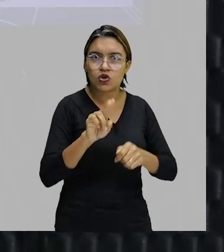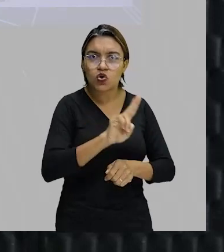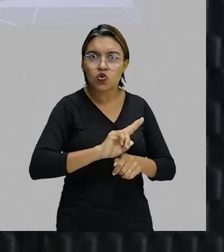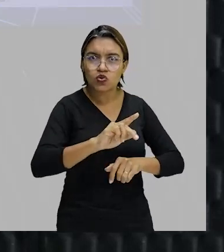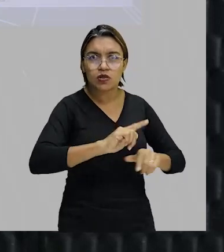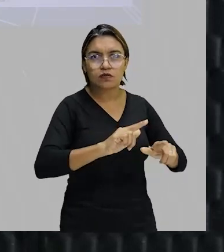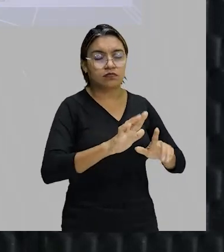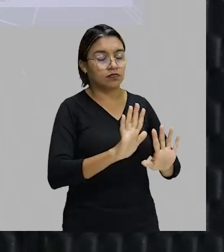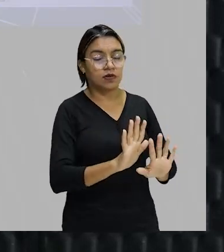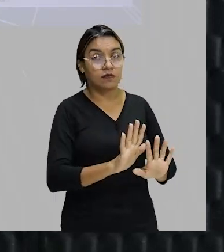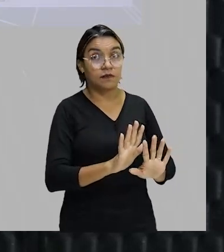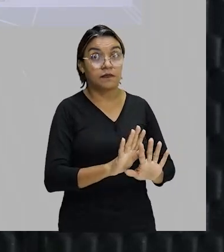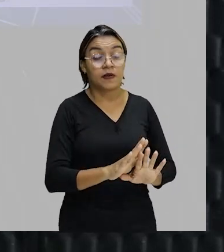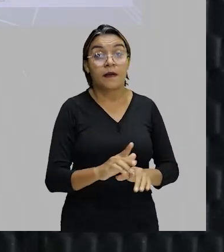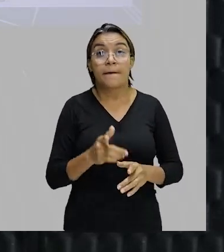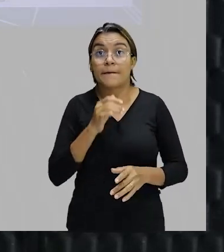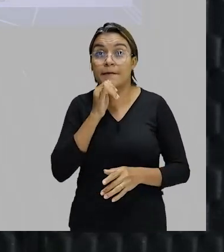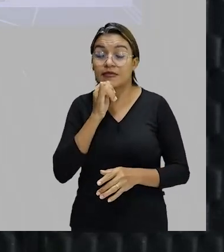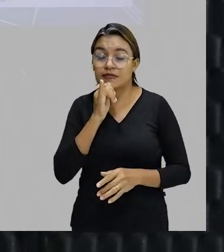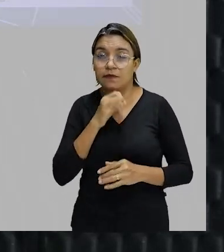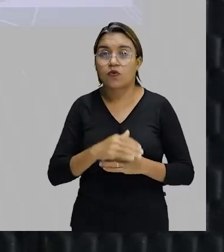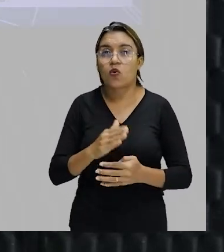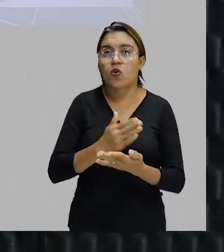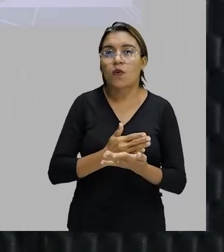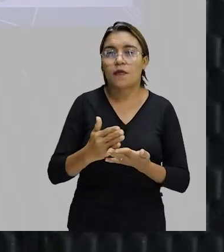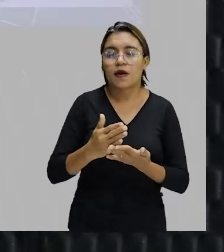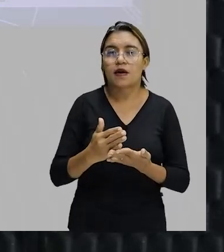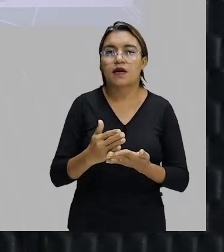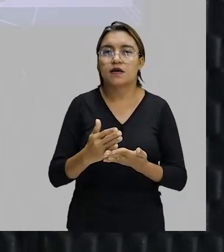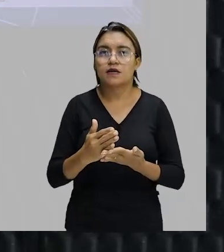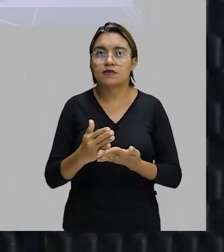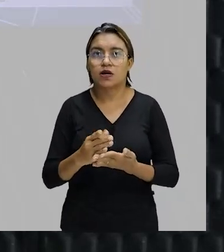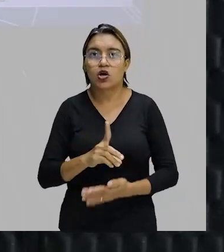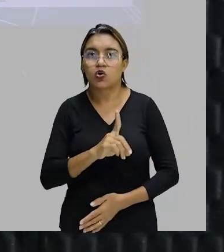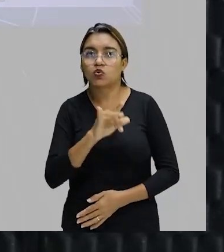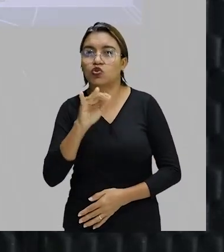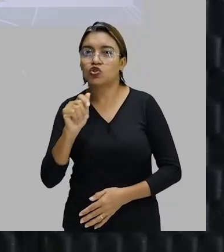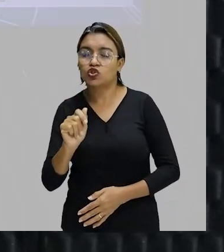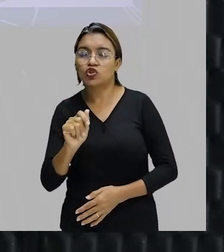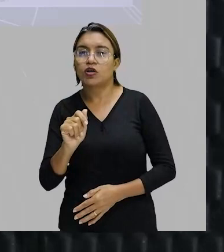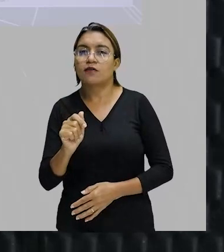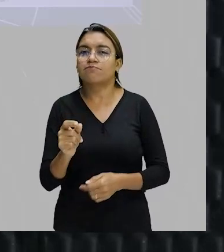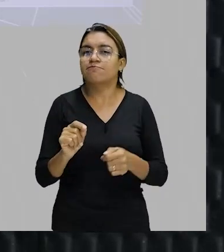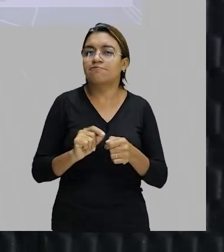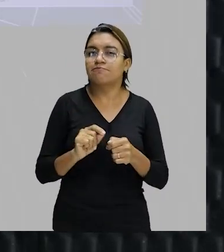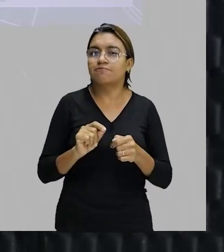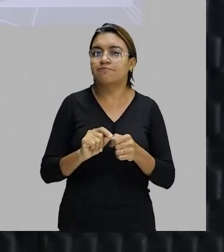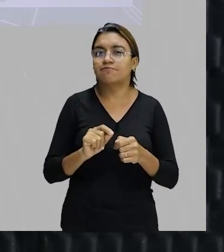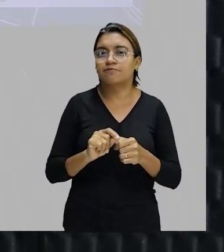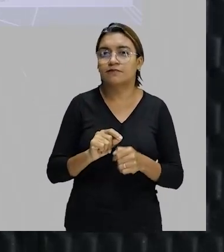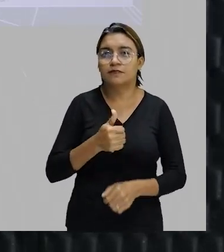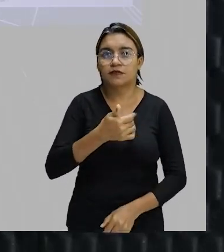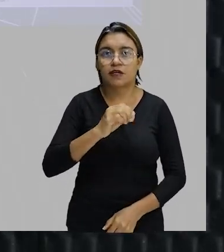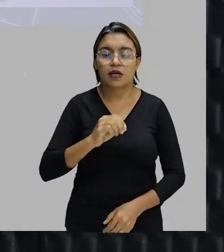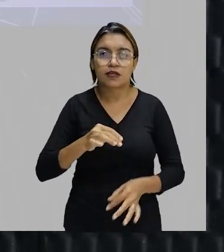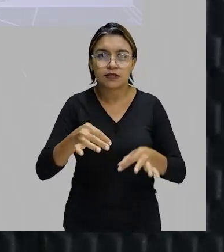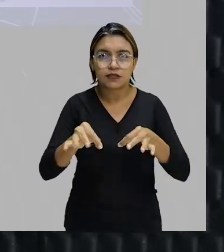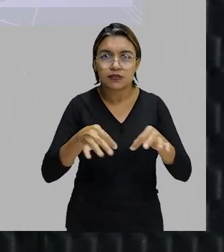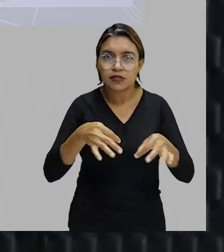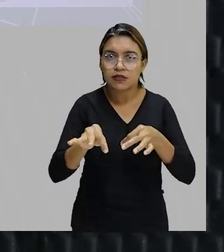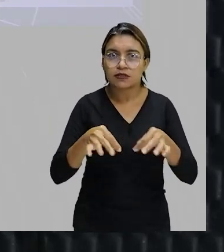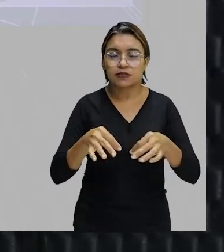que a coisa não é bem assim. Você começa, por exemplo, o expediente, então você, por exemplo, está fazendo 10 tecidos a cada